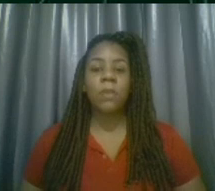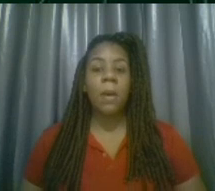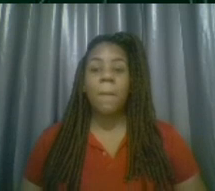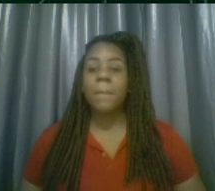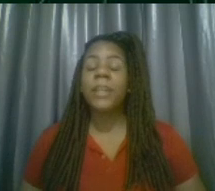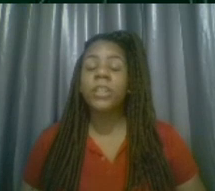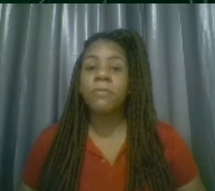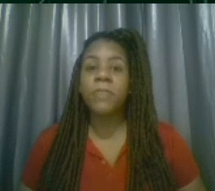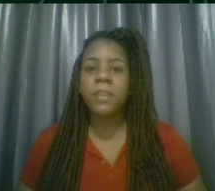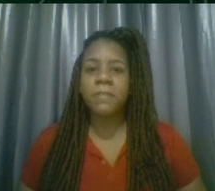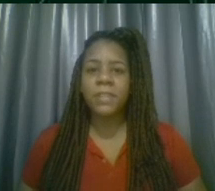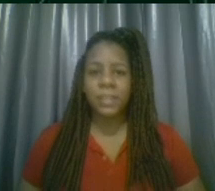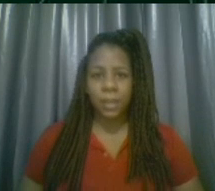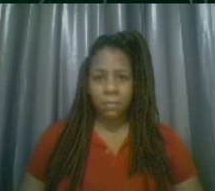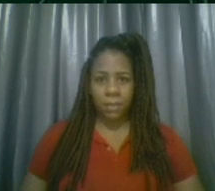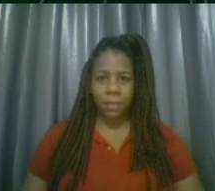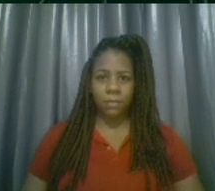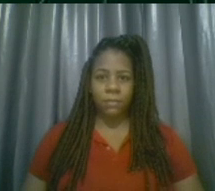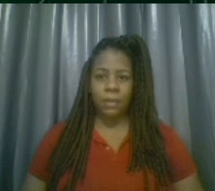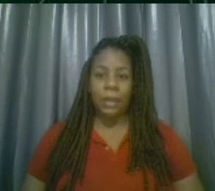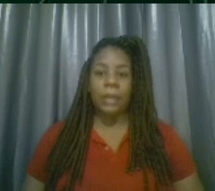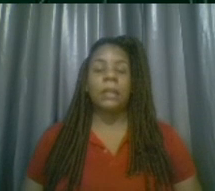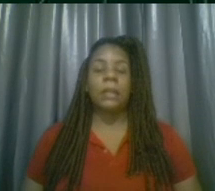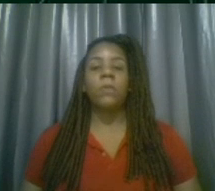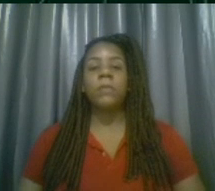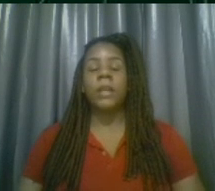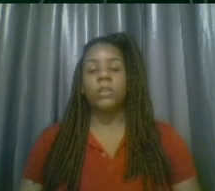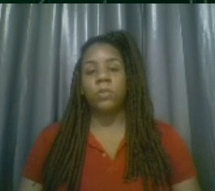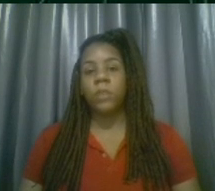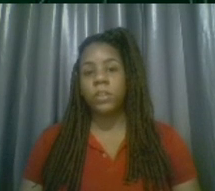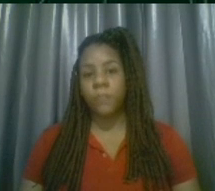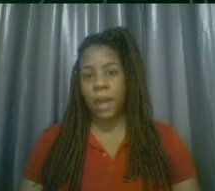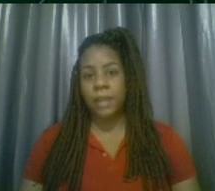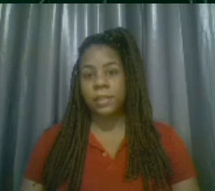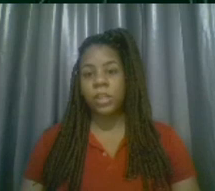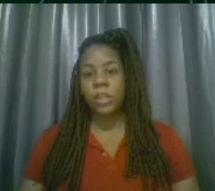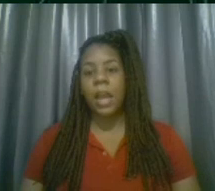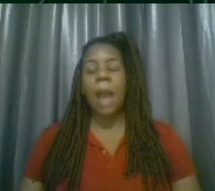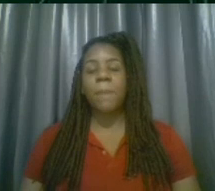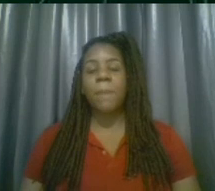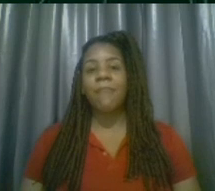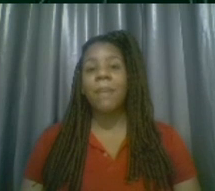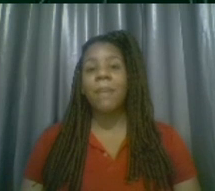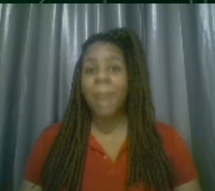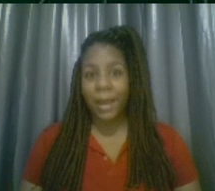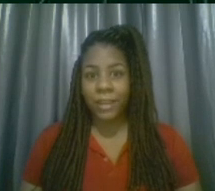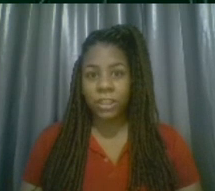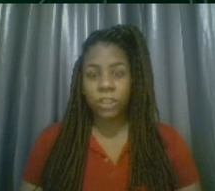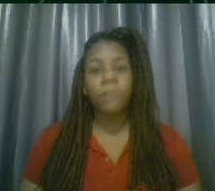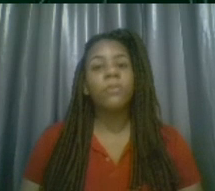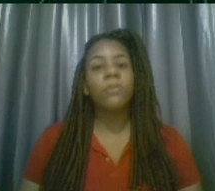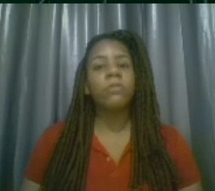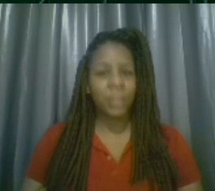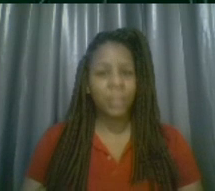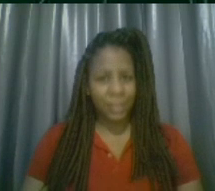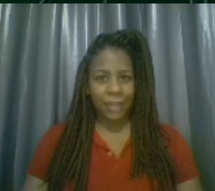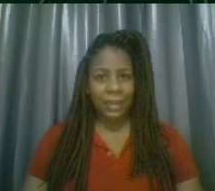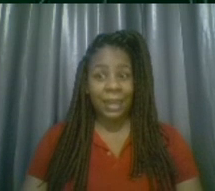isso, mas não vive sem mim. Então, nas duas frases, a palavra mais